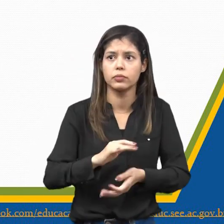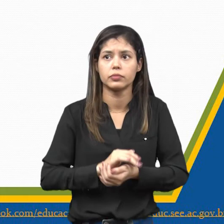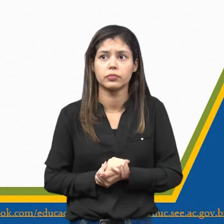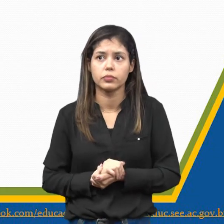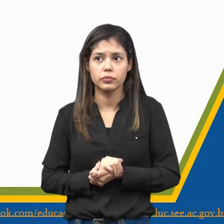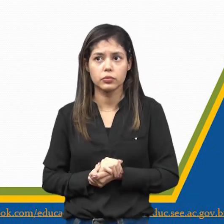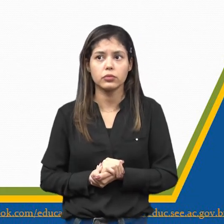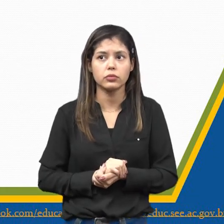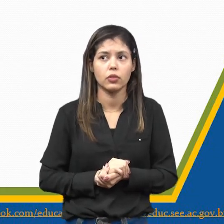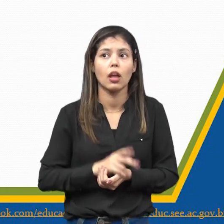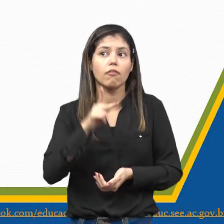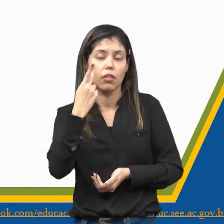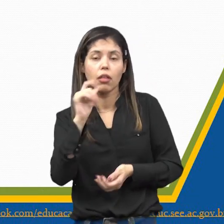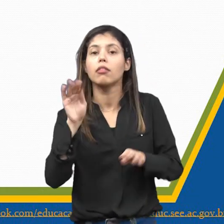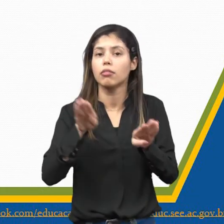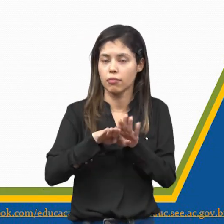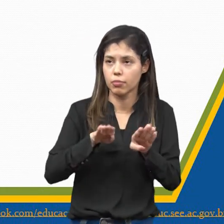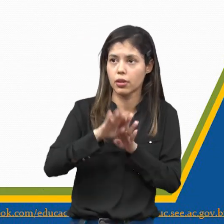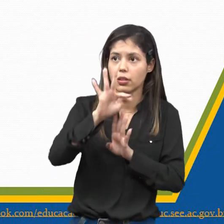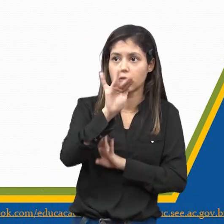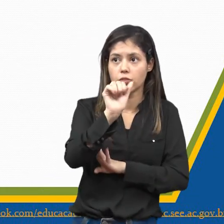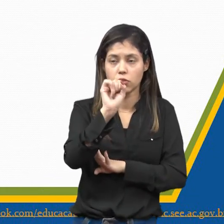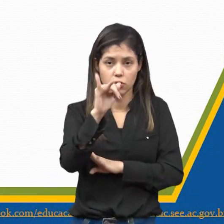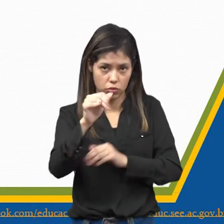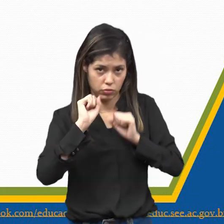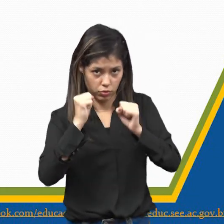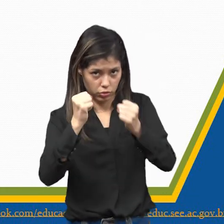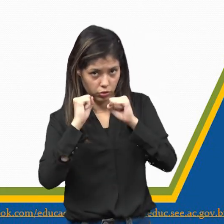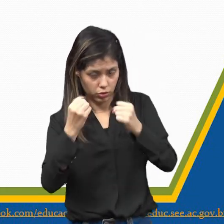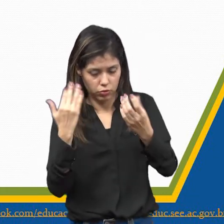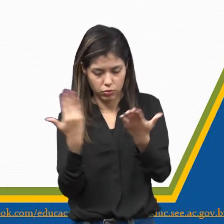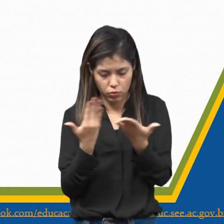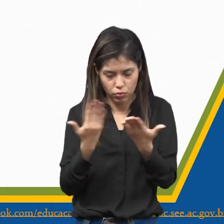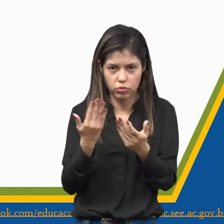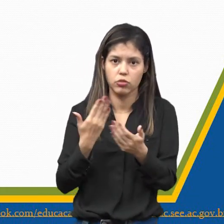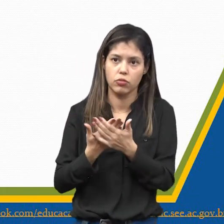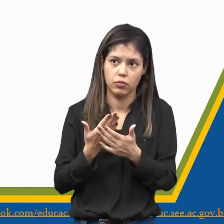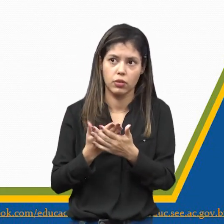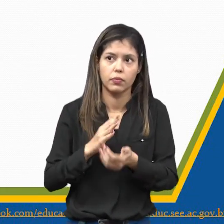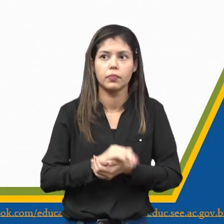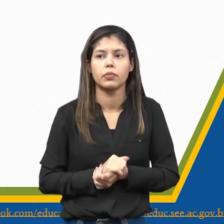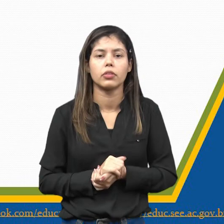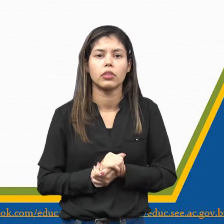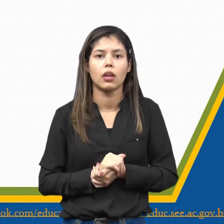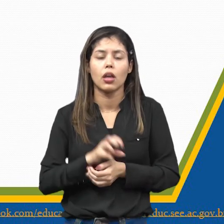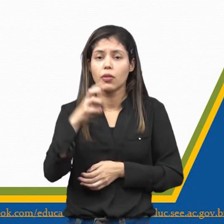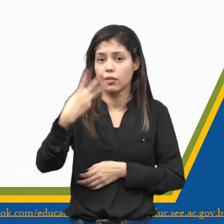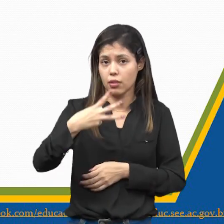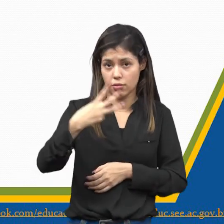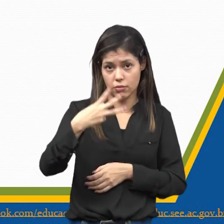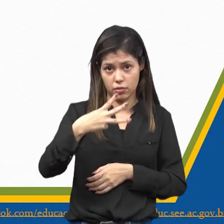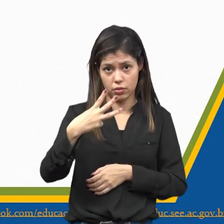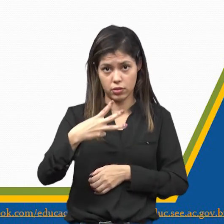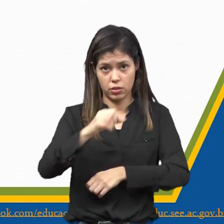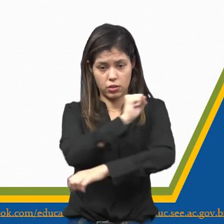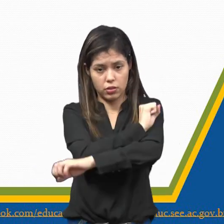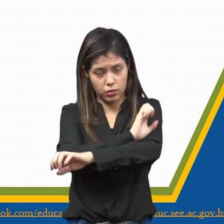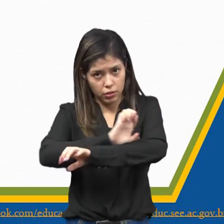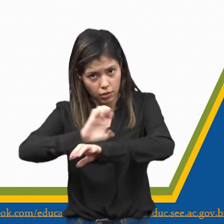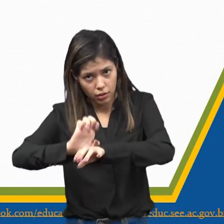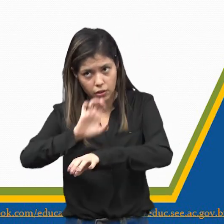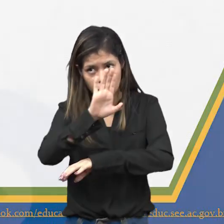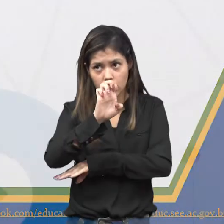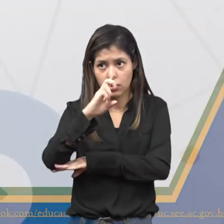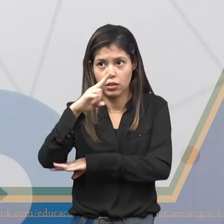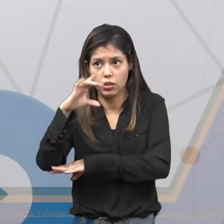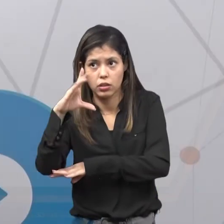O segundo também fala sobre a fisiologia do exercício, que é o que nós estudamos hoje, tá? E esse terceiro link é o link da nossa